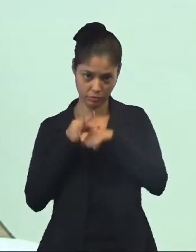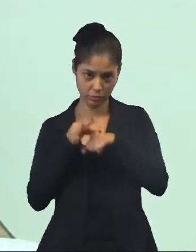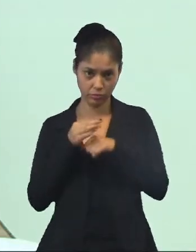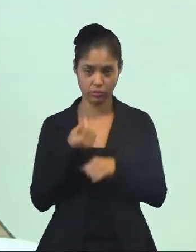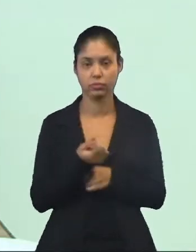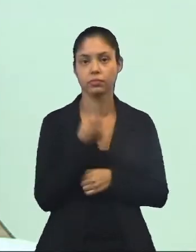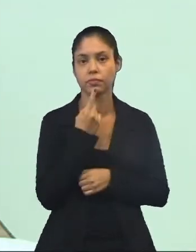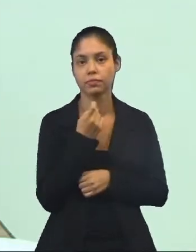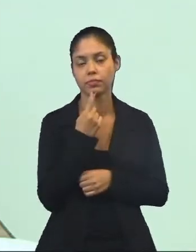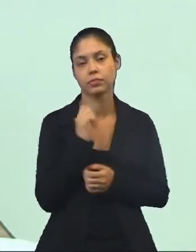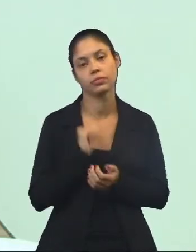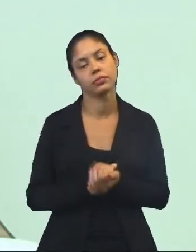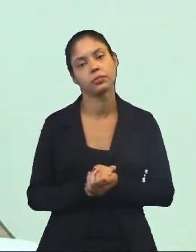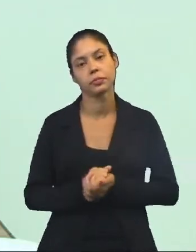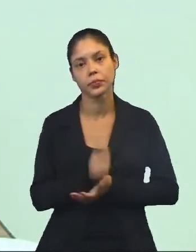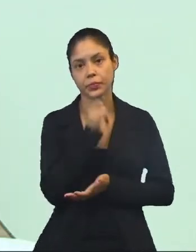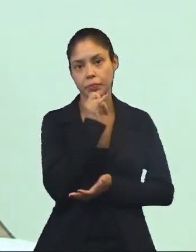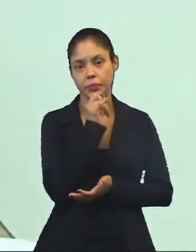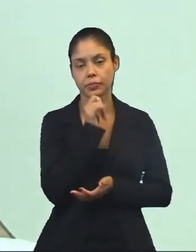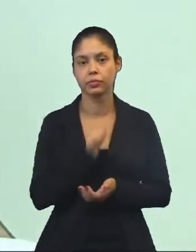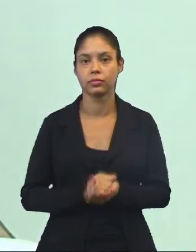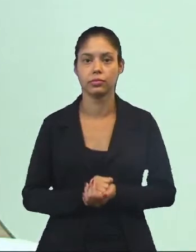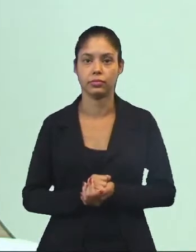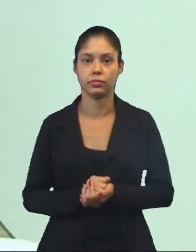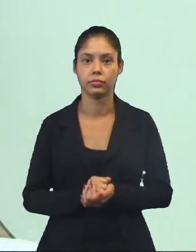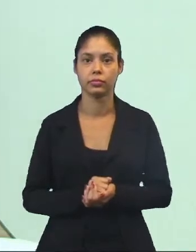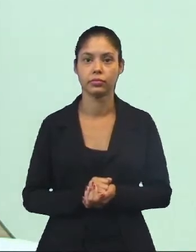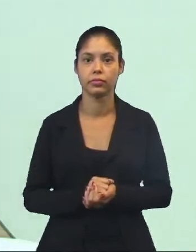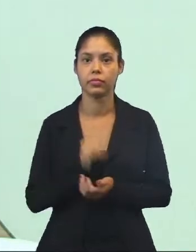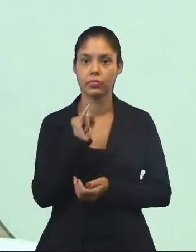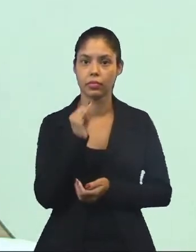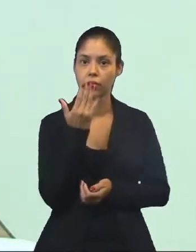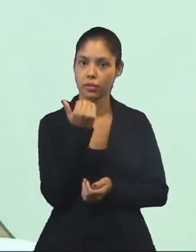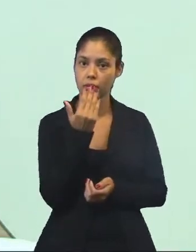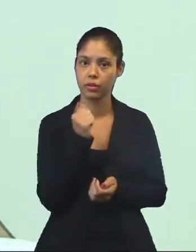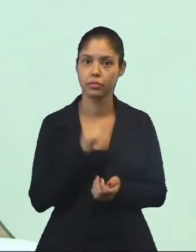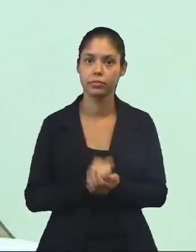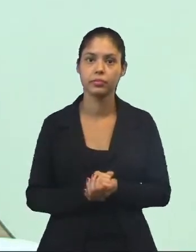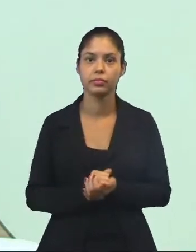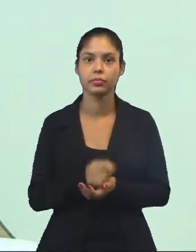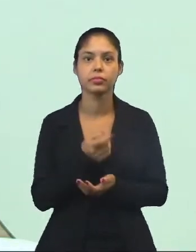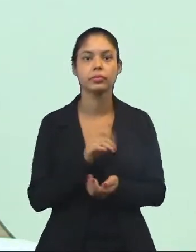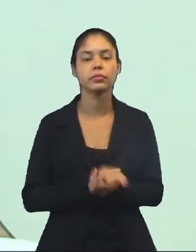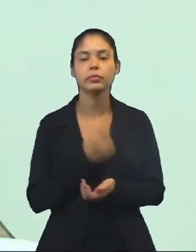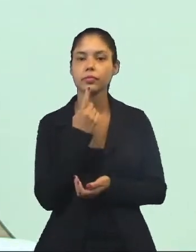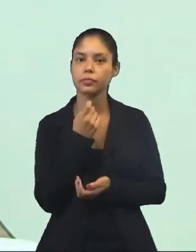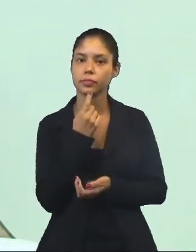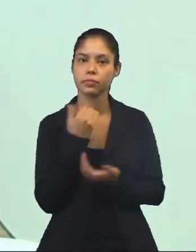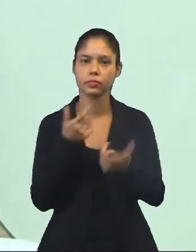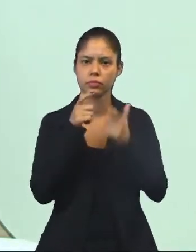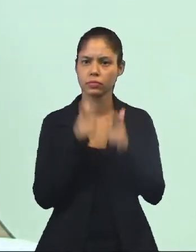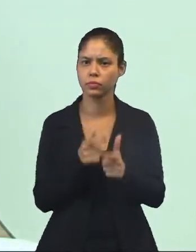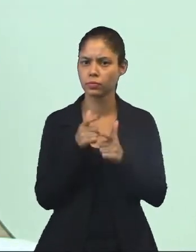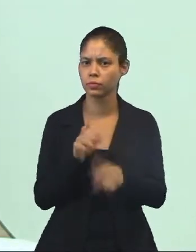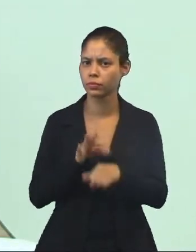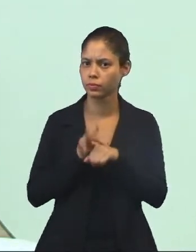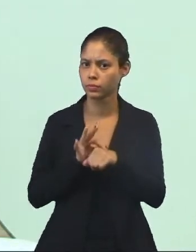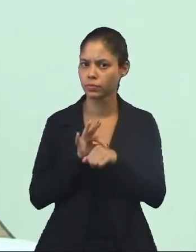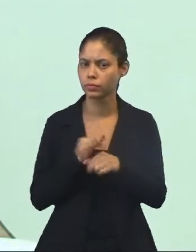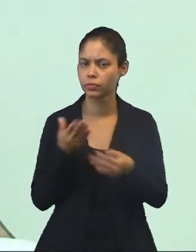vermelha, né, por exemplo, se você estiver comendo aqui uma carne vermelha, da onde vem a energia da